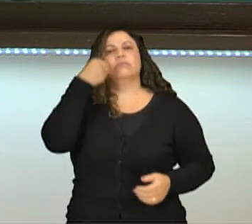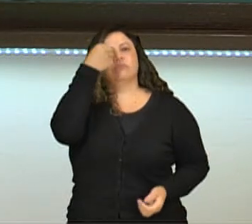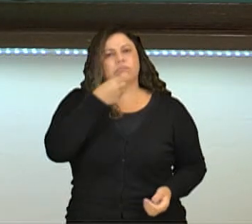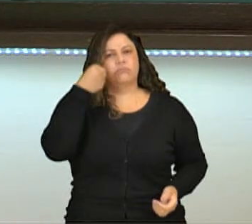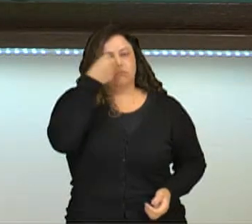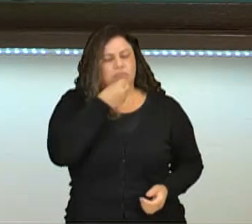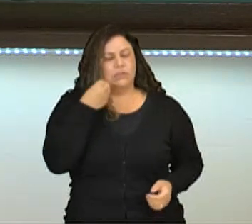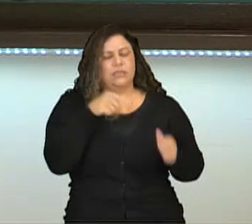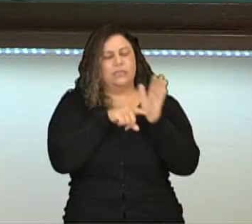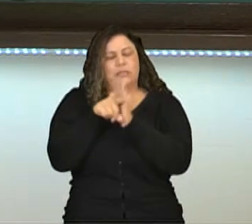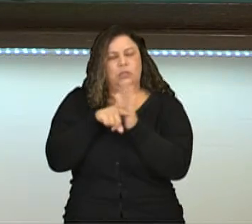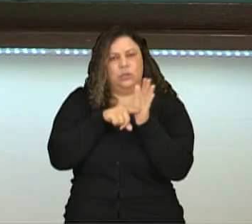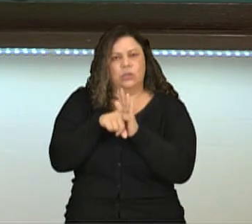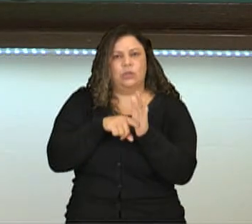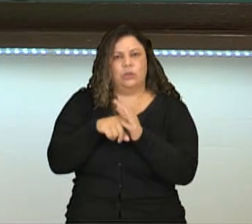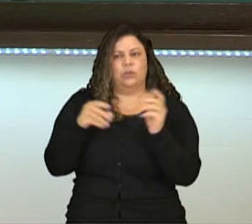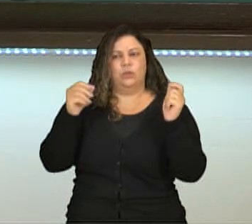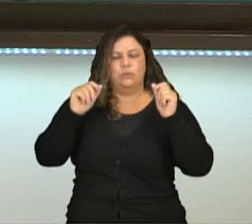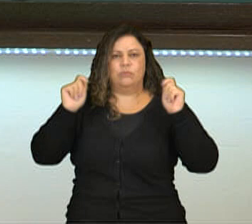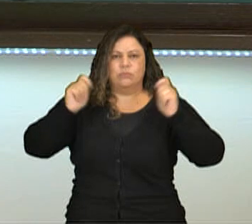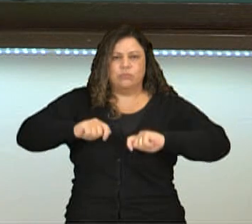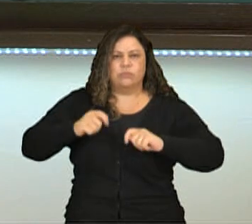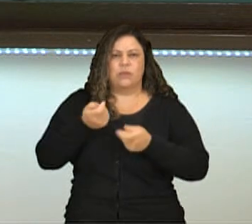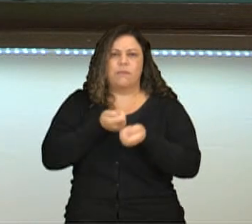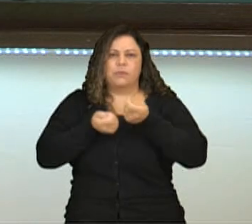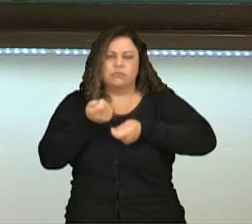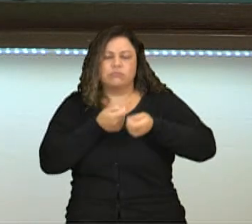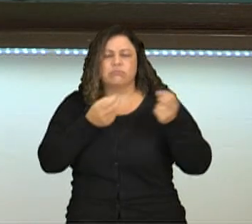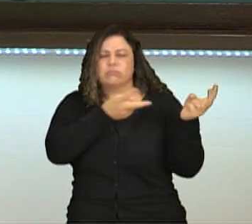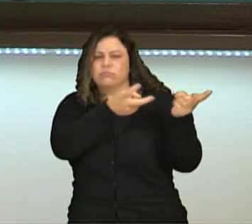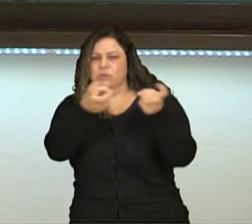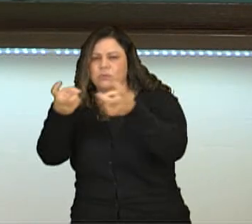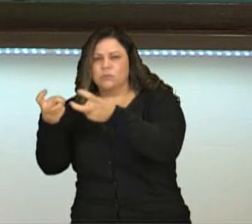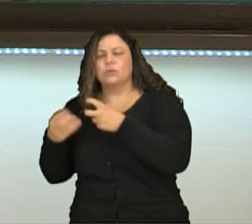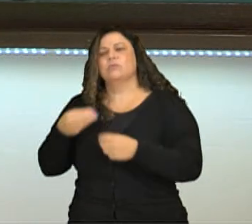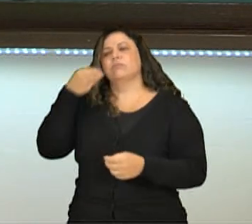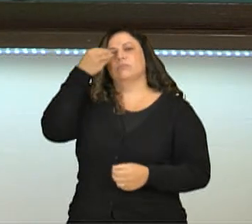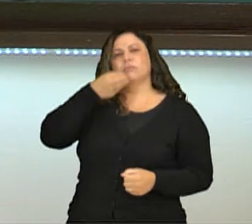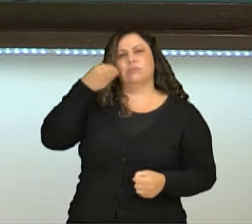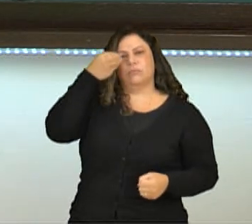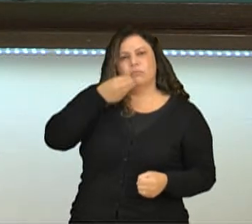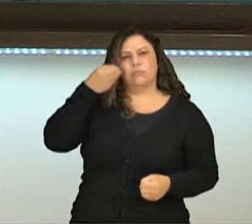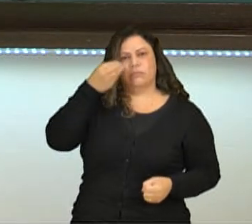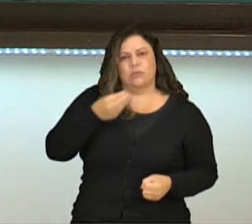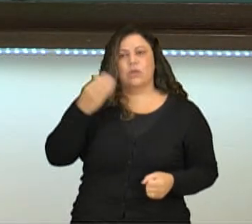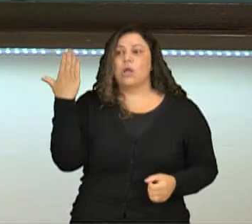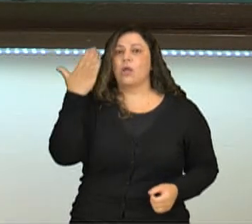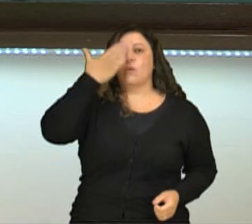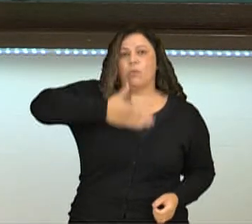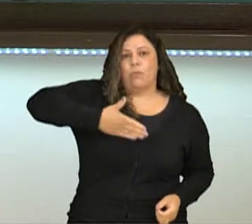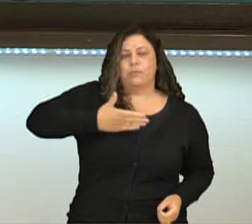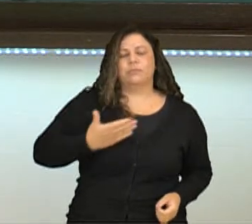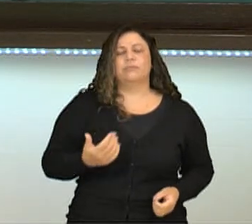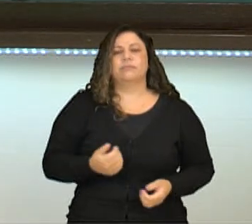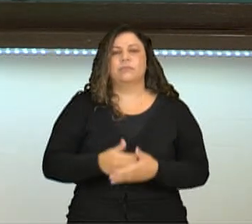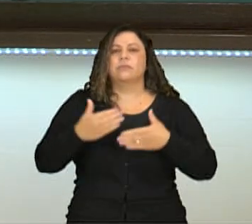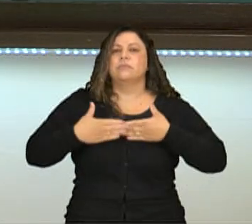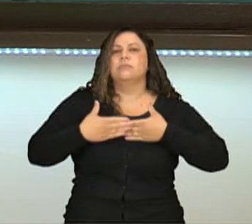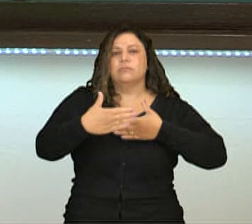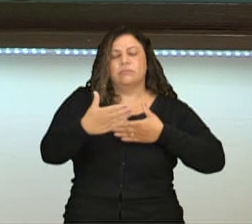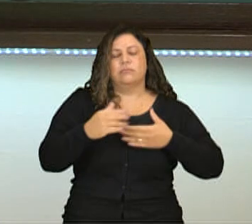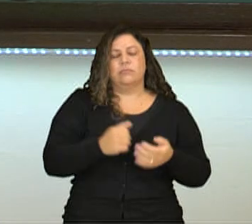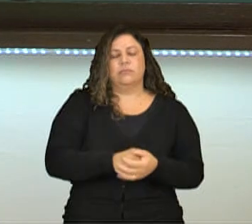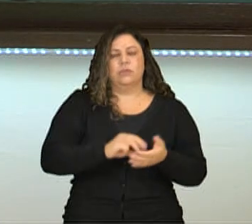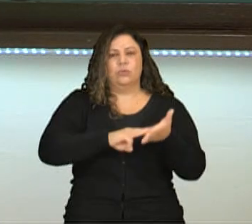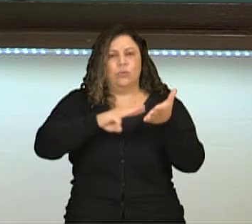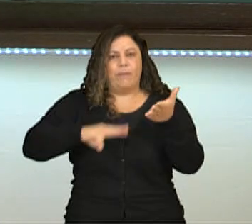experimentação, e da comprovação, né? Observação, experimentação e comprovação. A partir do método científico